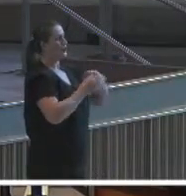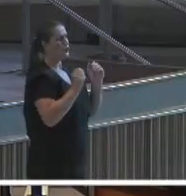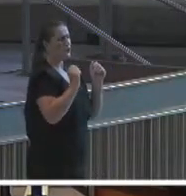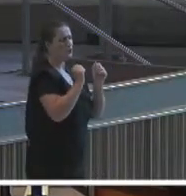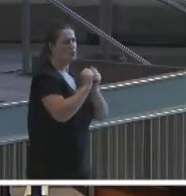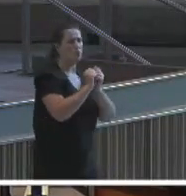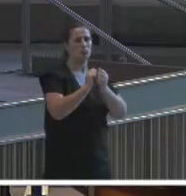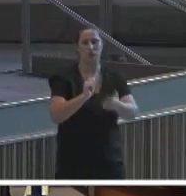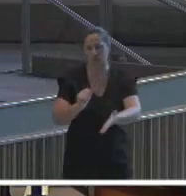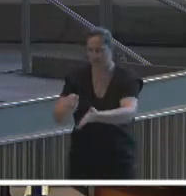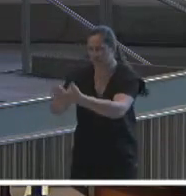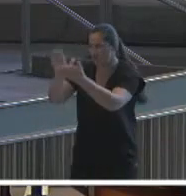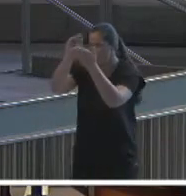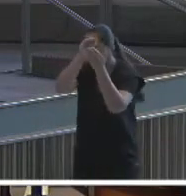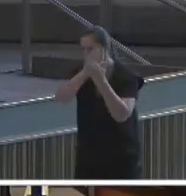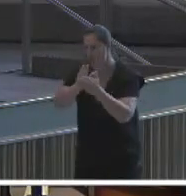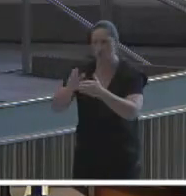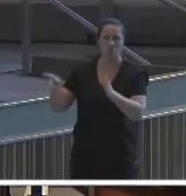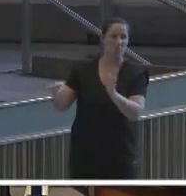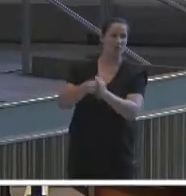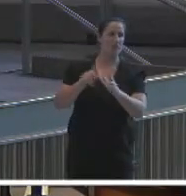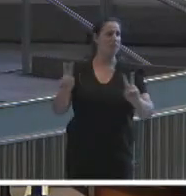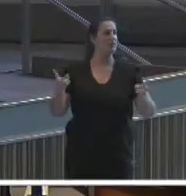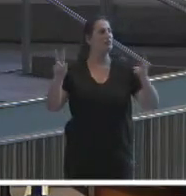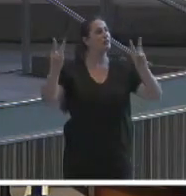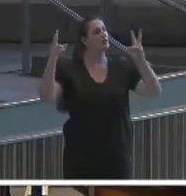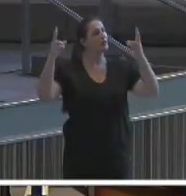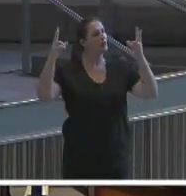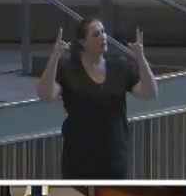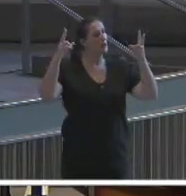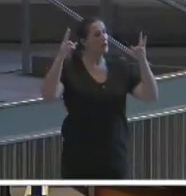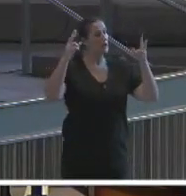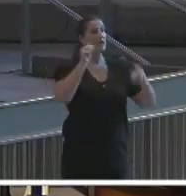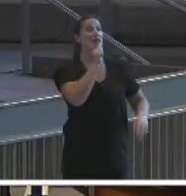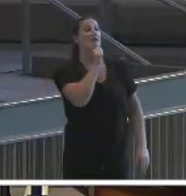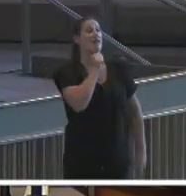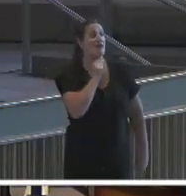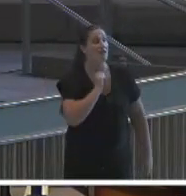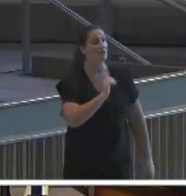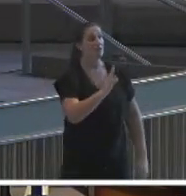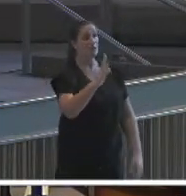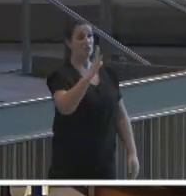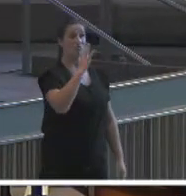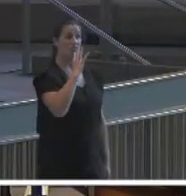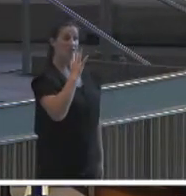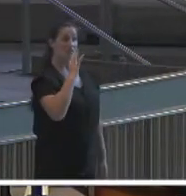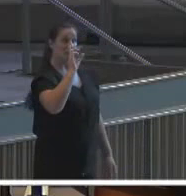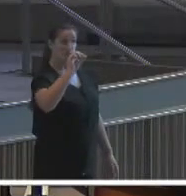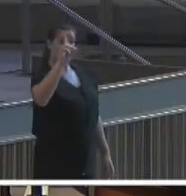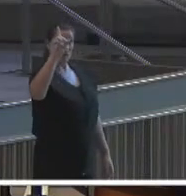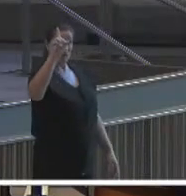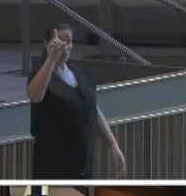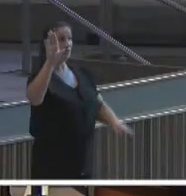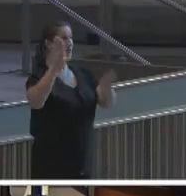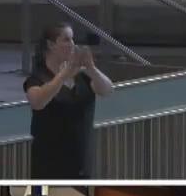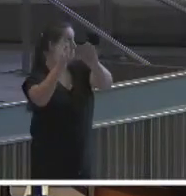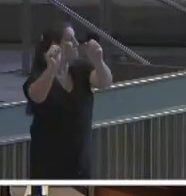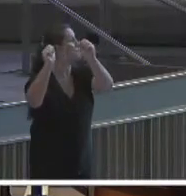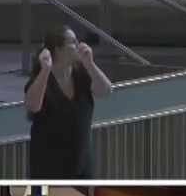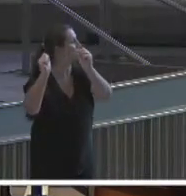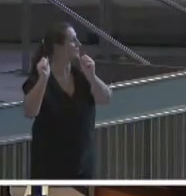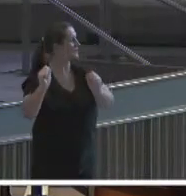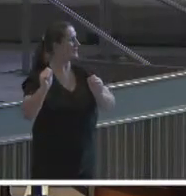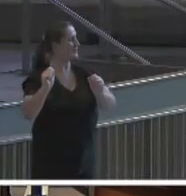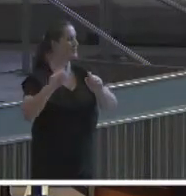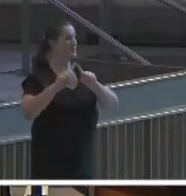louvores da vitória. Ele conhecia a Deus e o seu poder. Mas o que talvez ele